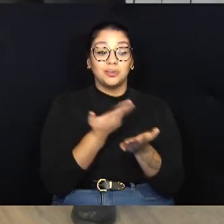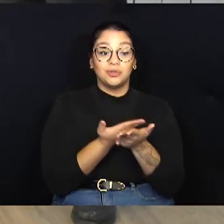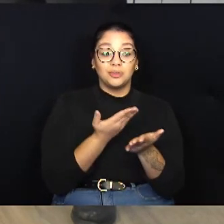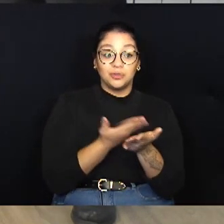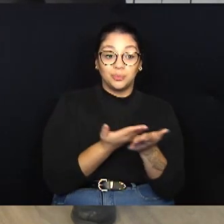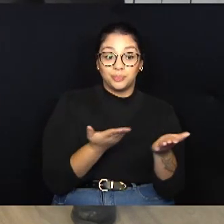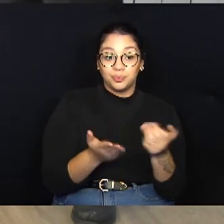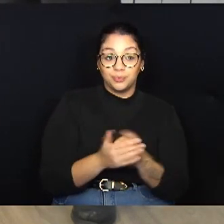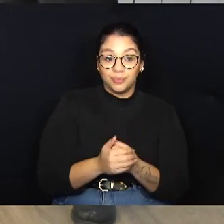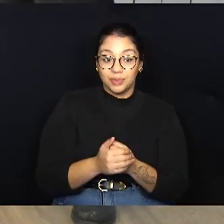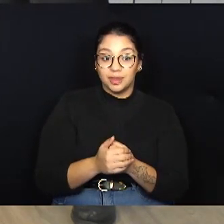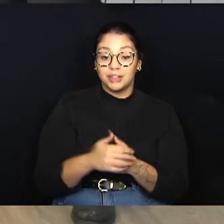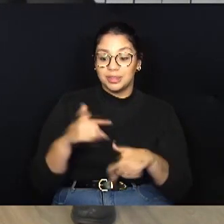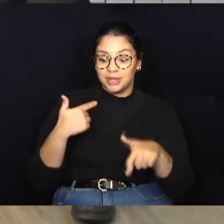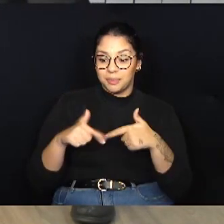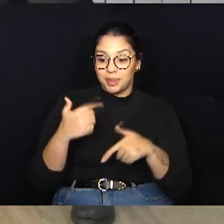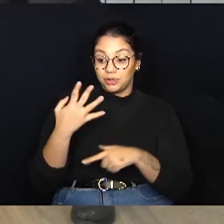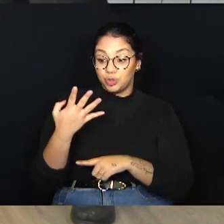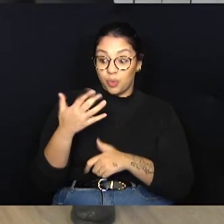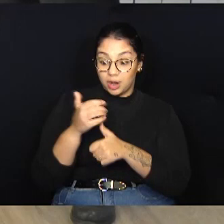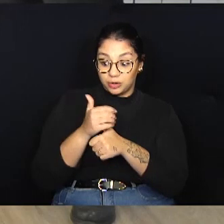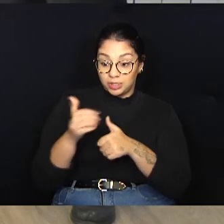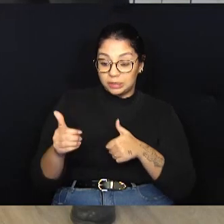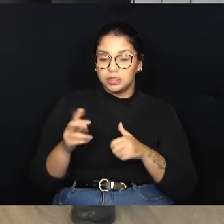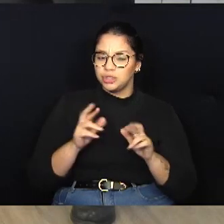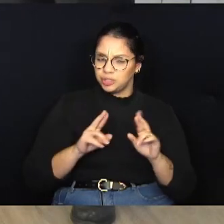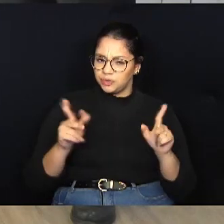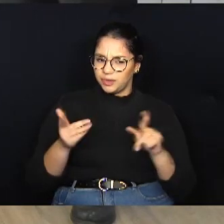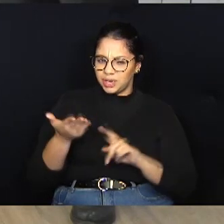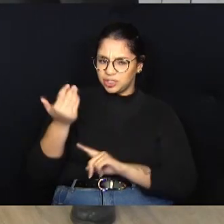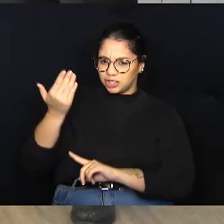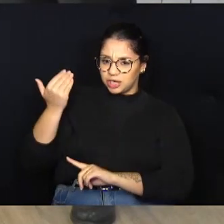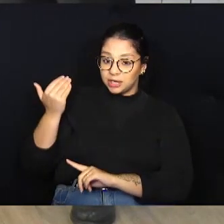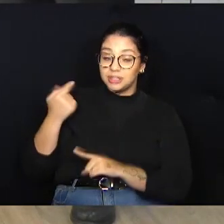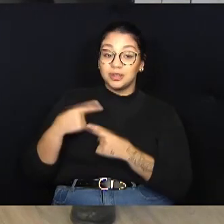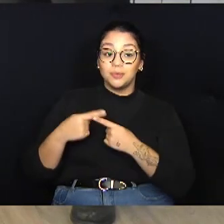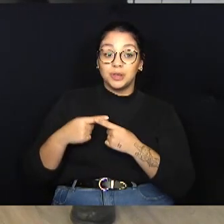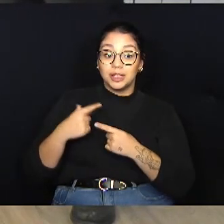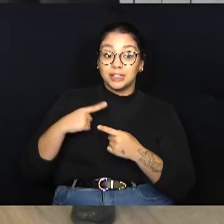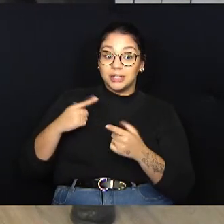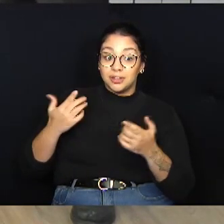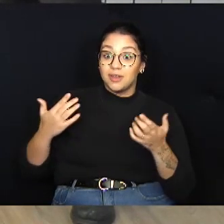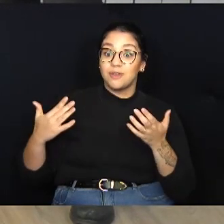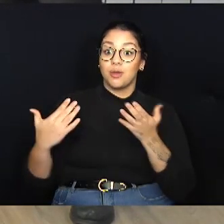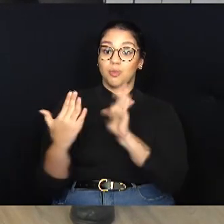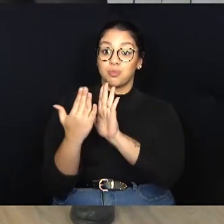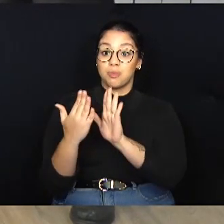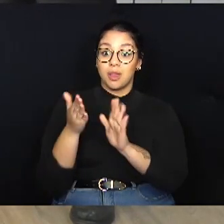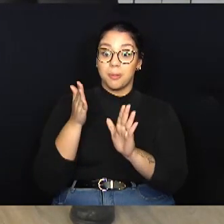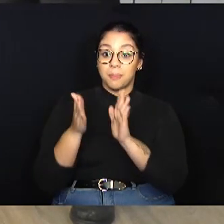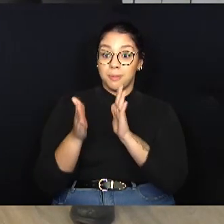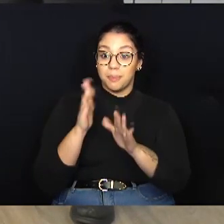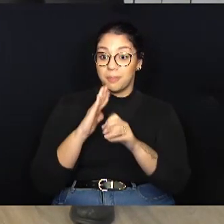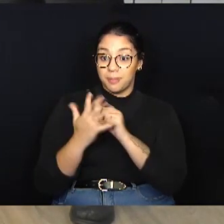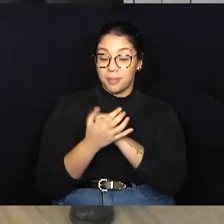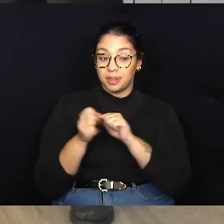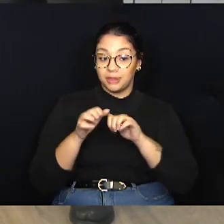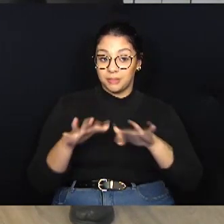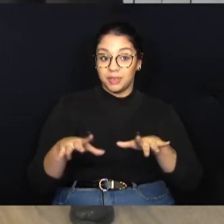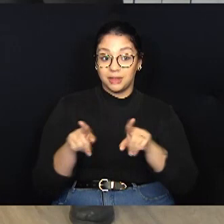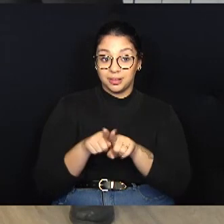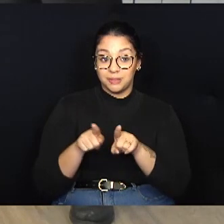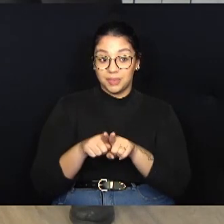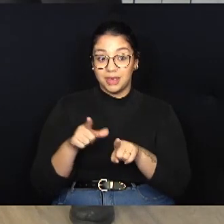desta quarta legislatura, eu imagino que foi diferente das demais, porque foi enfrentada uma pandemia no meio desse caminho também, com trabalho